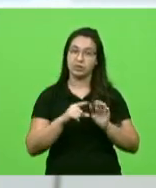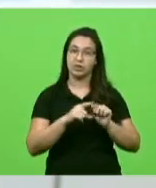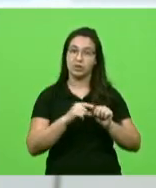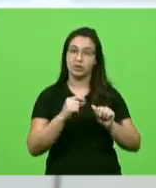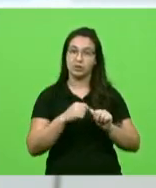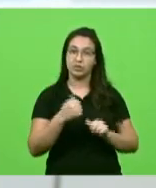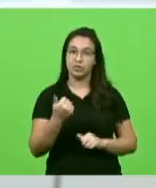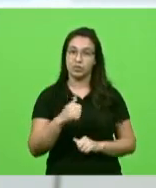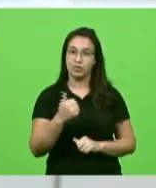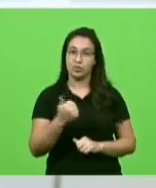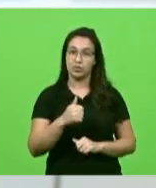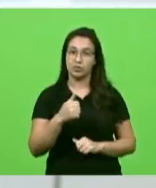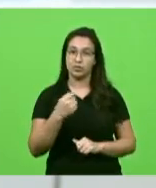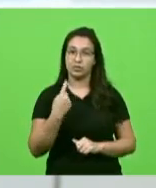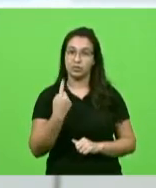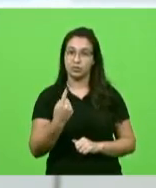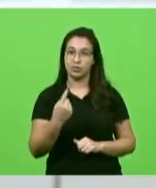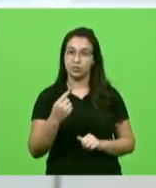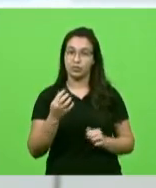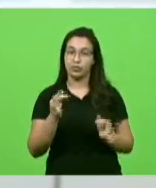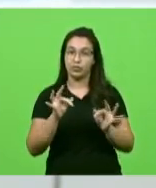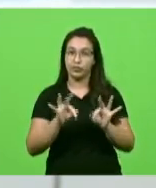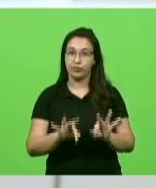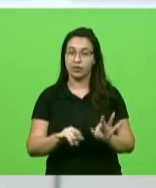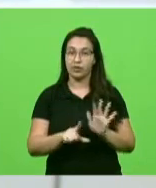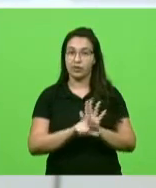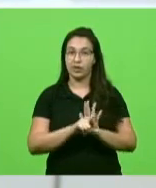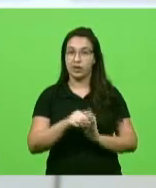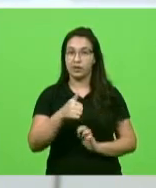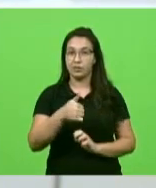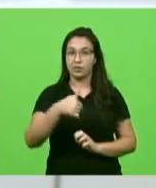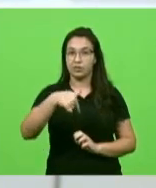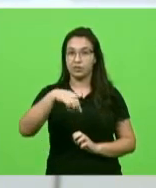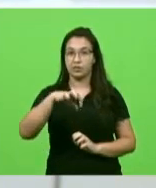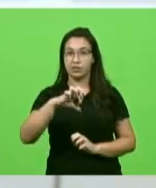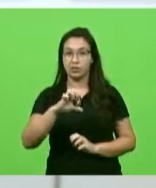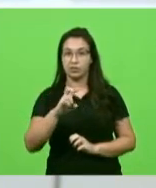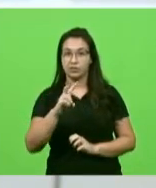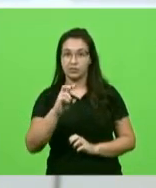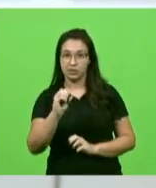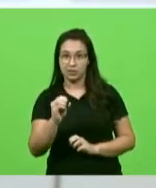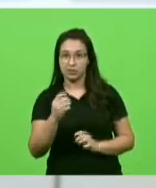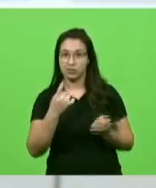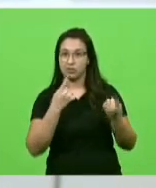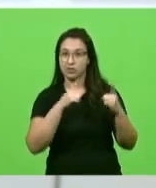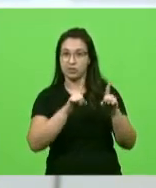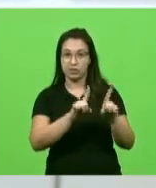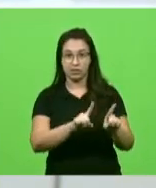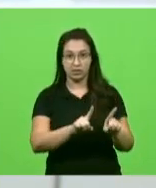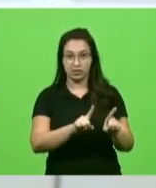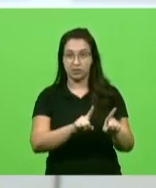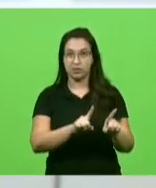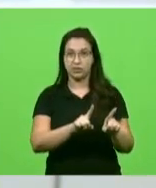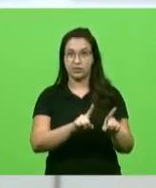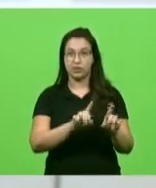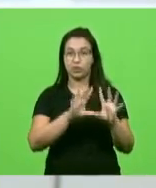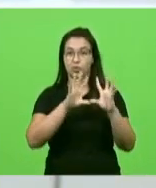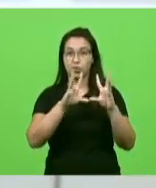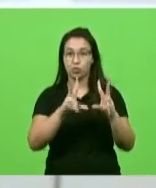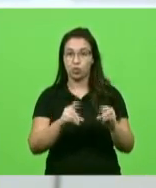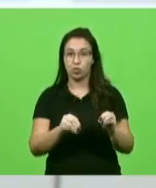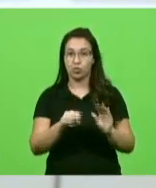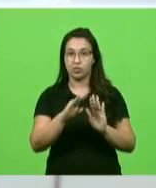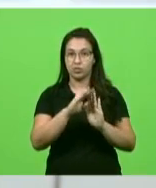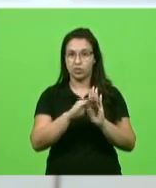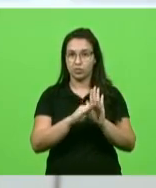a parte final da Lei 1079/50 rejeitando-os entretanto todas as